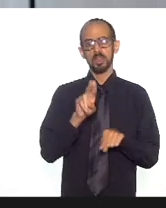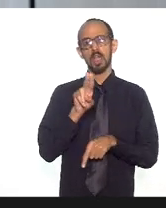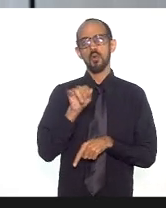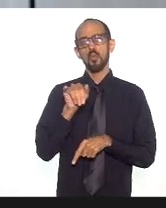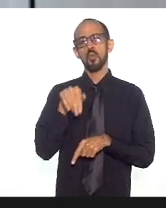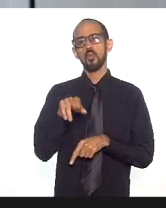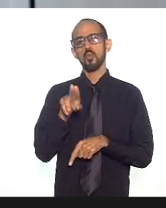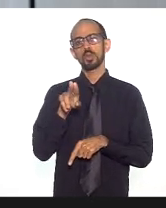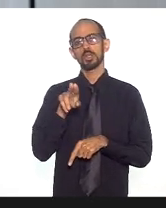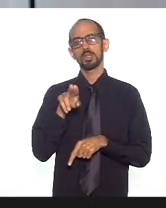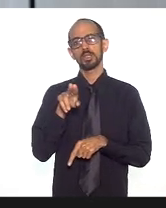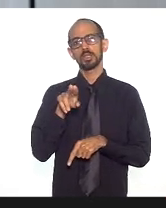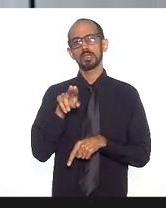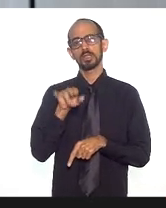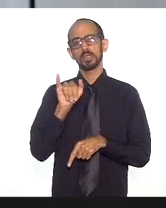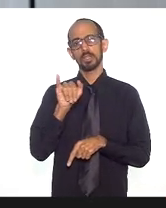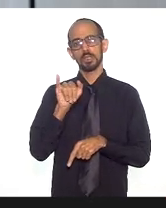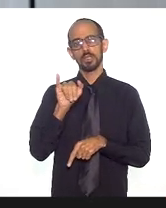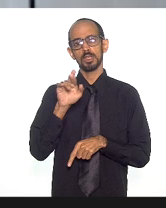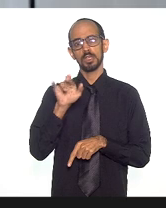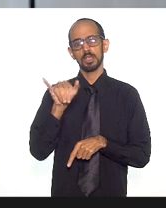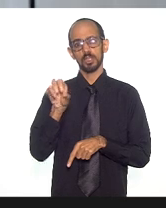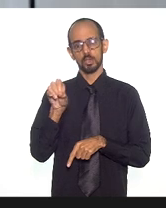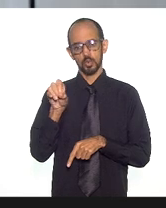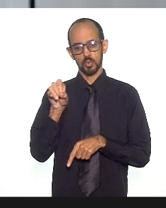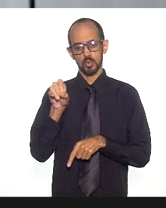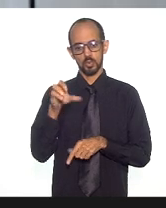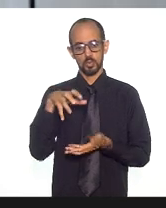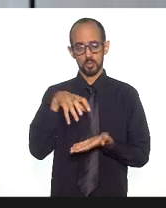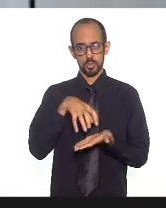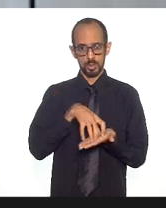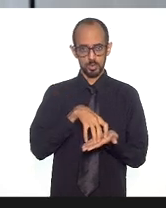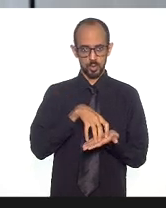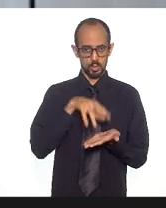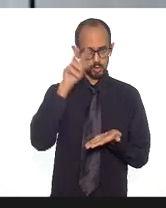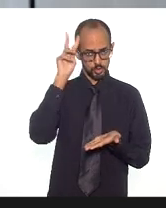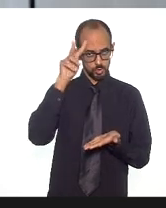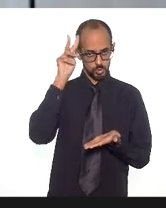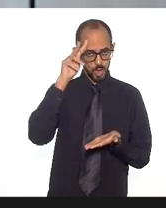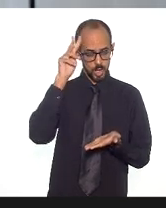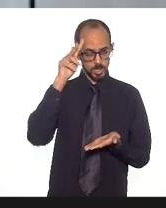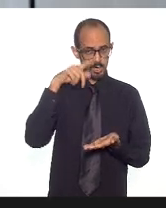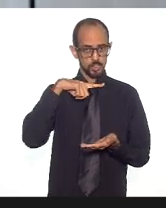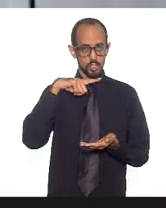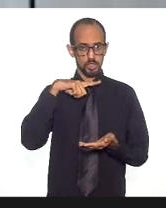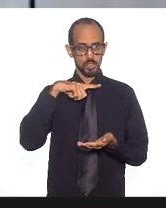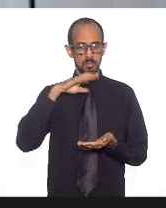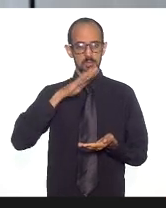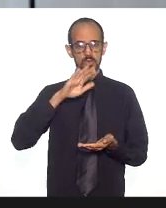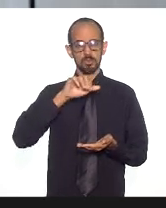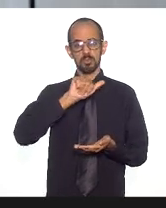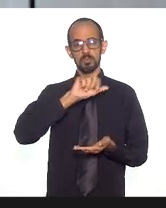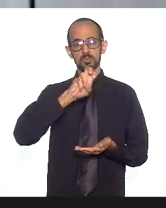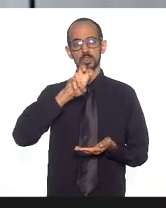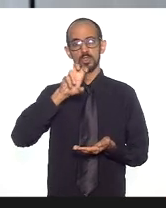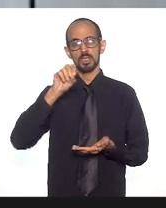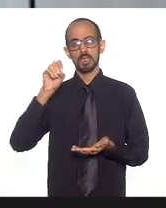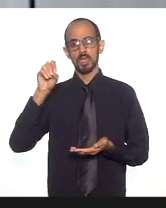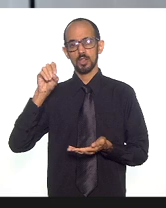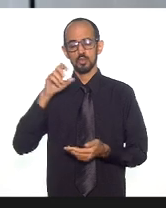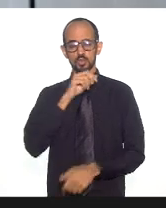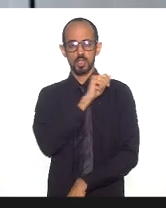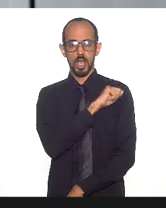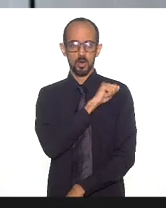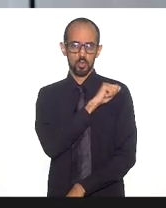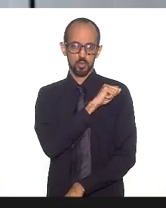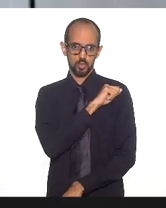lá na Unirio, no departamento de História, nós temos em torno de 1.500 alunos,